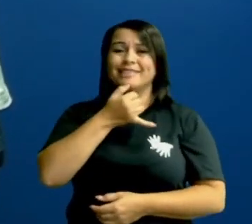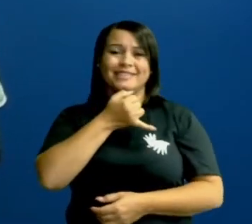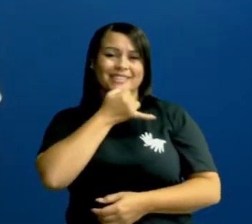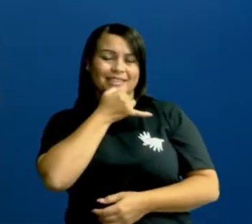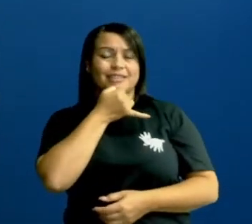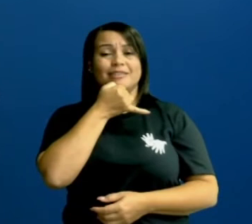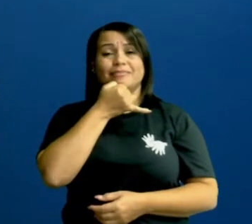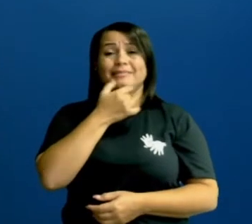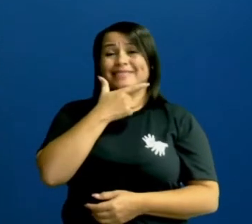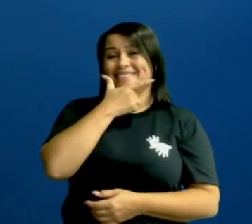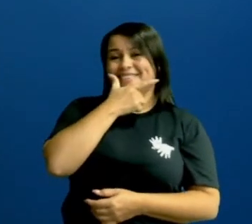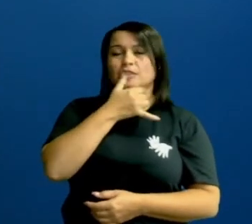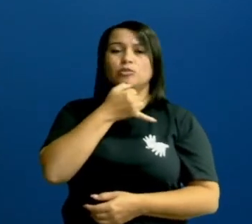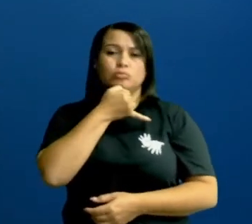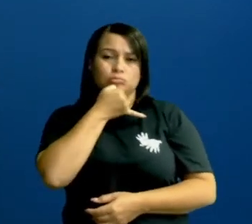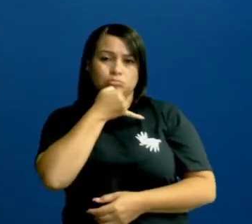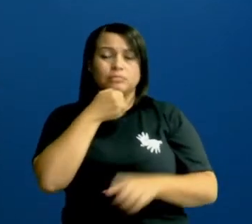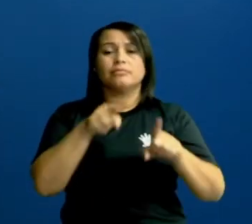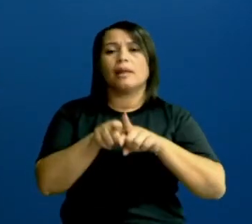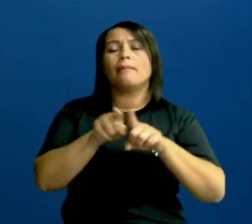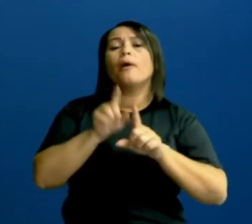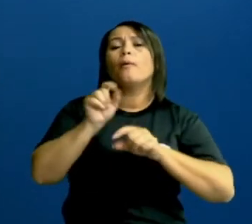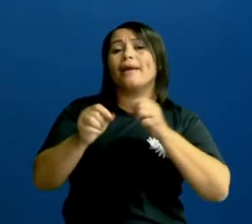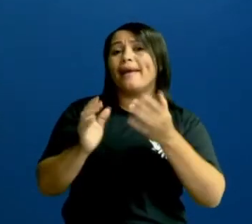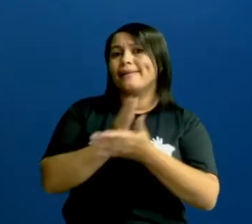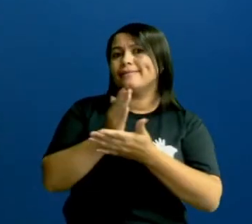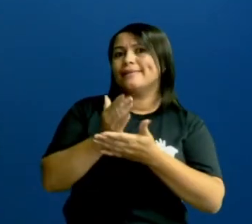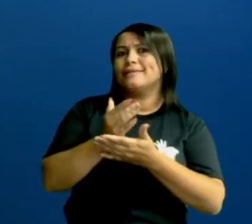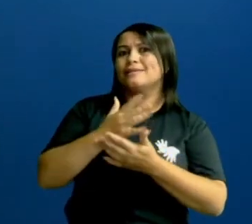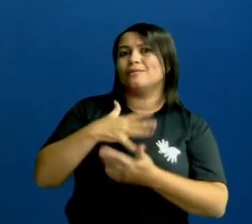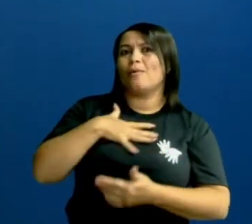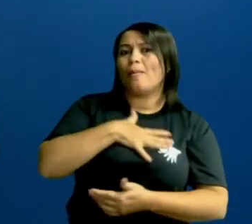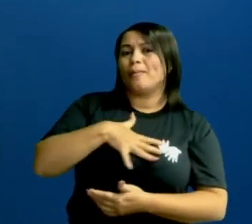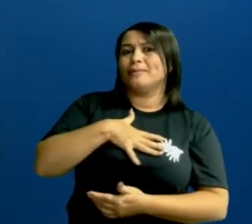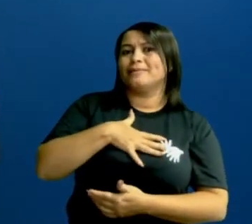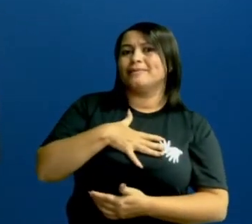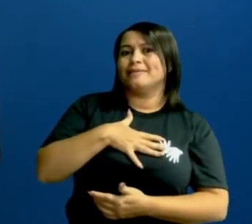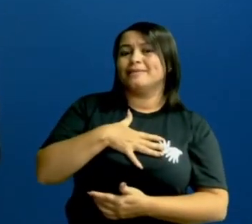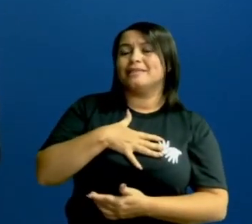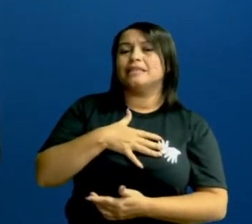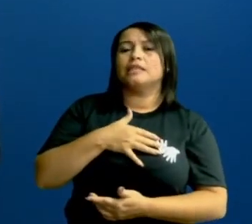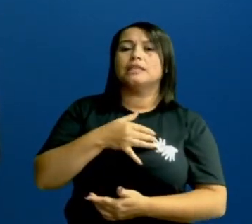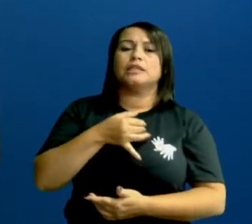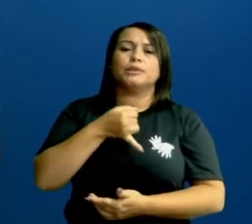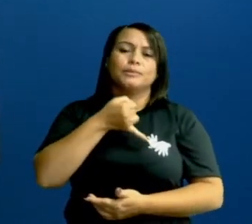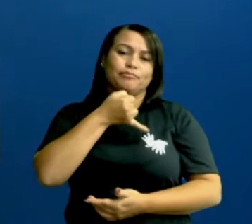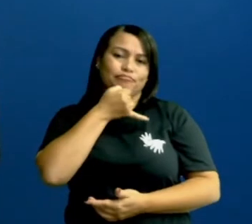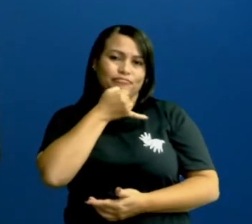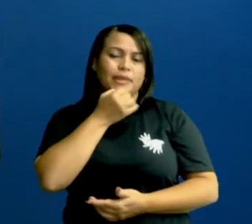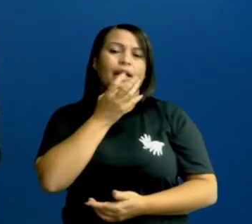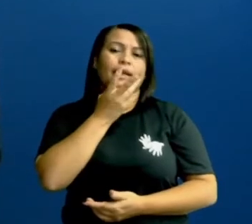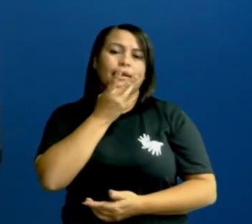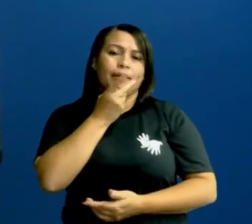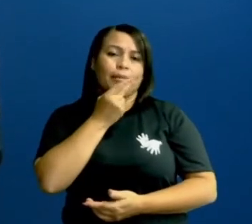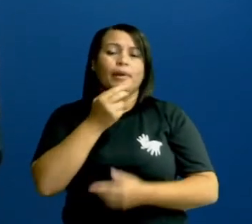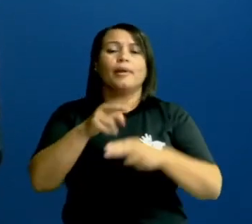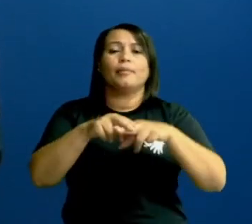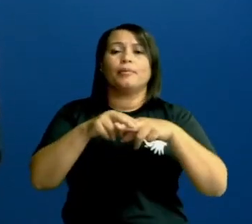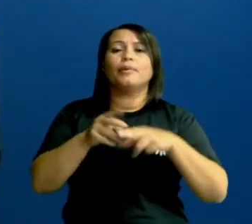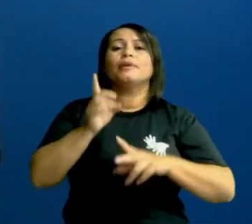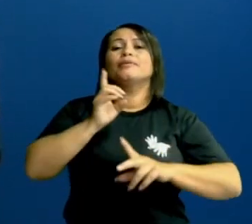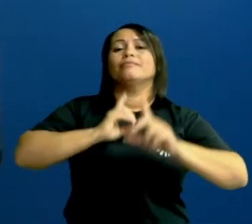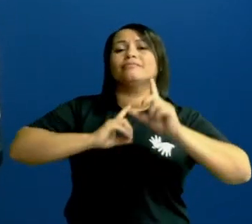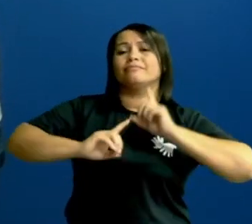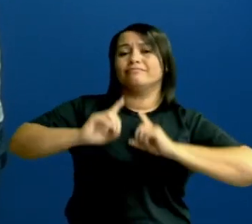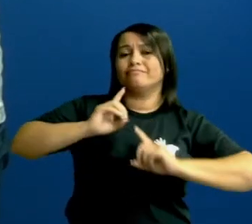disso, os hormônios de prazer vão cair e o hormônio de tristeza não cai na mesma hora. Então vem aquela depressão após o